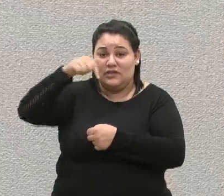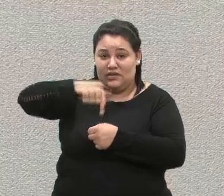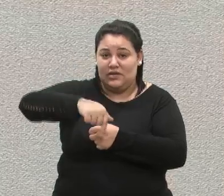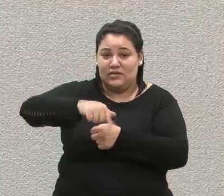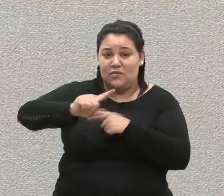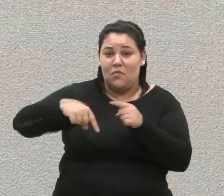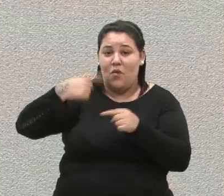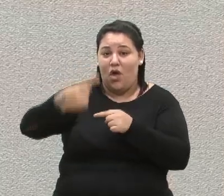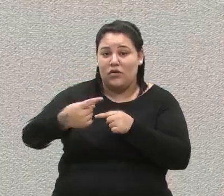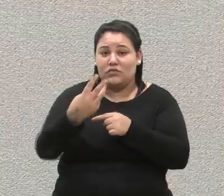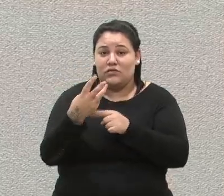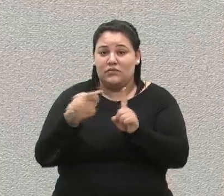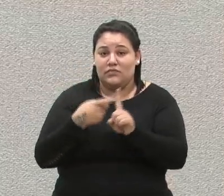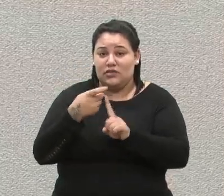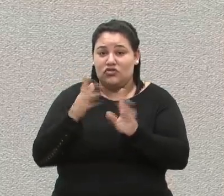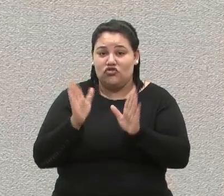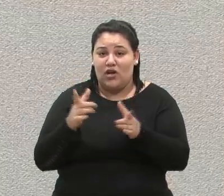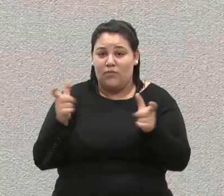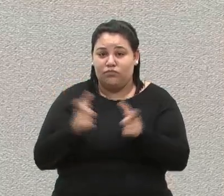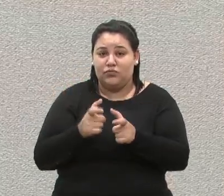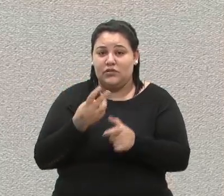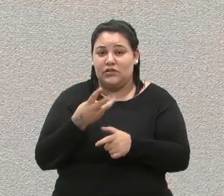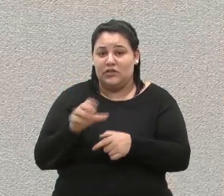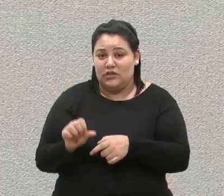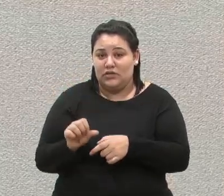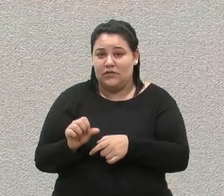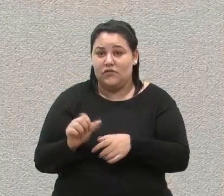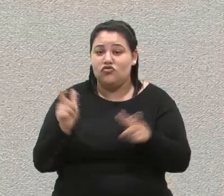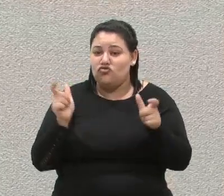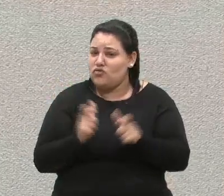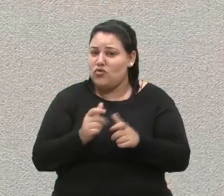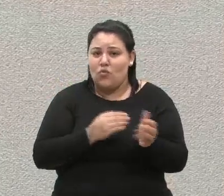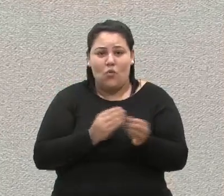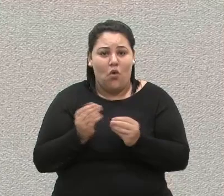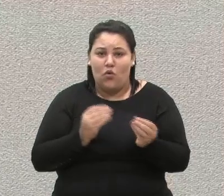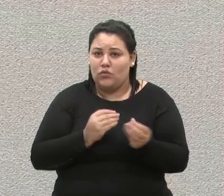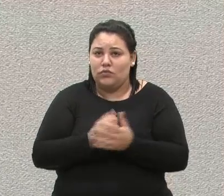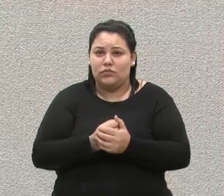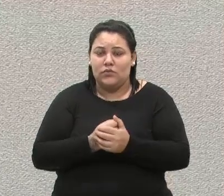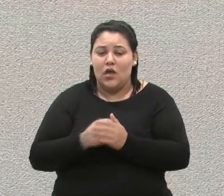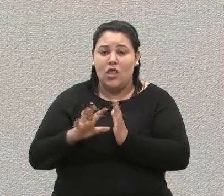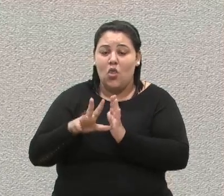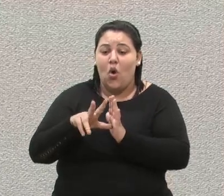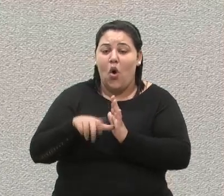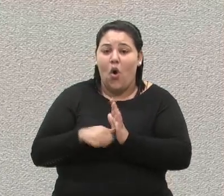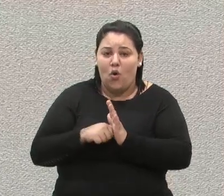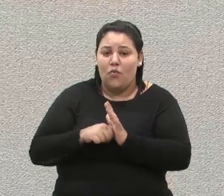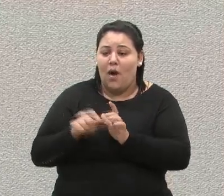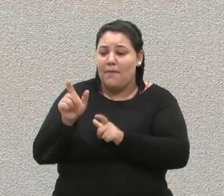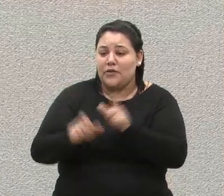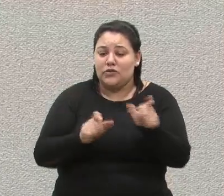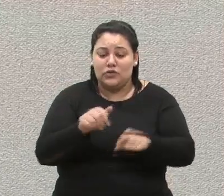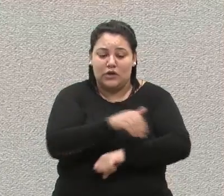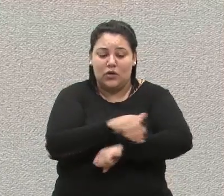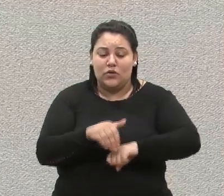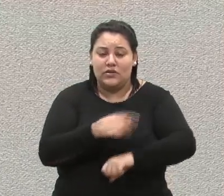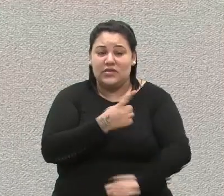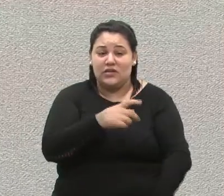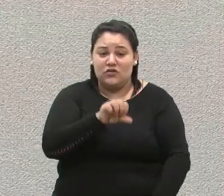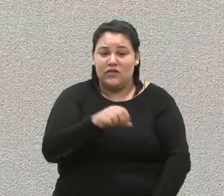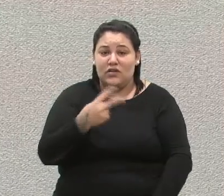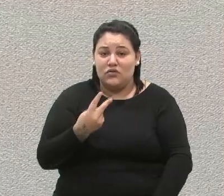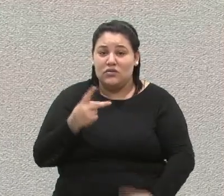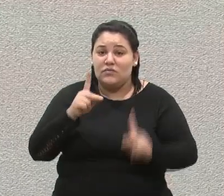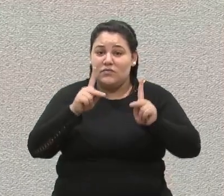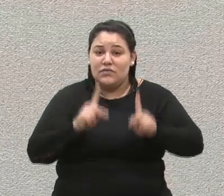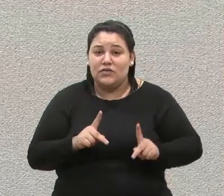em 39, ou seja, uma redução substancial, né? No roubo a pedestre, 192